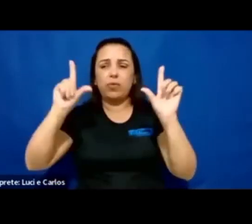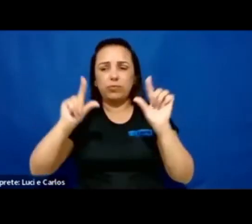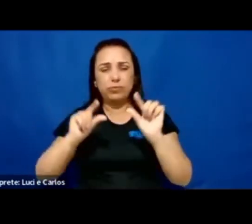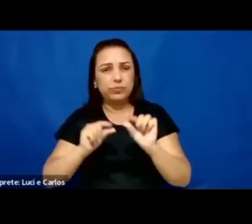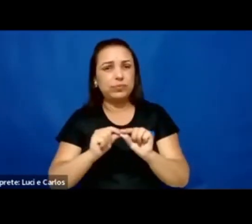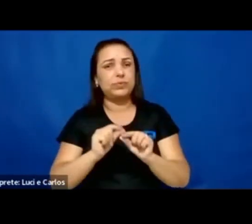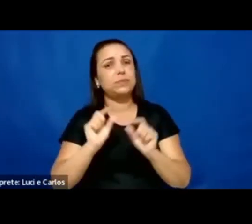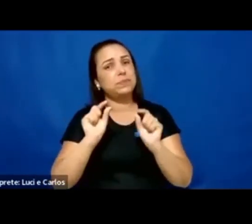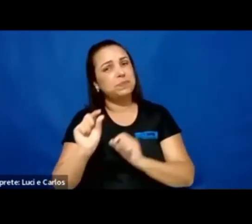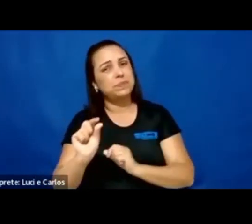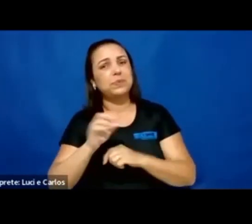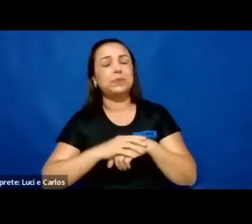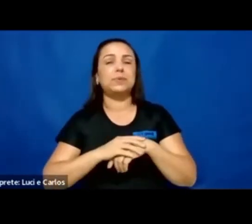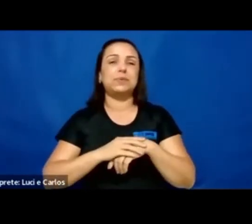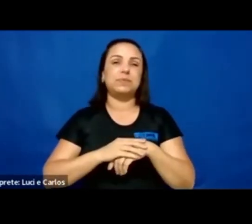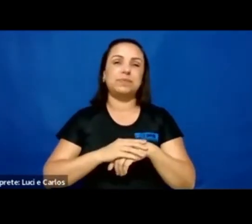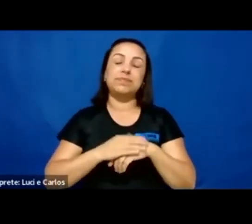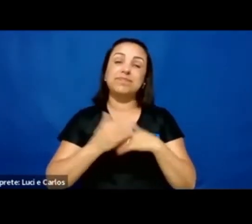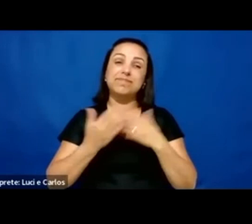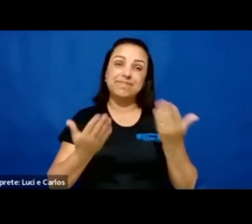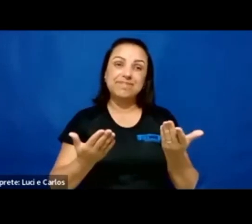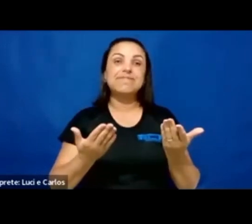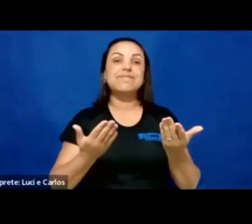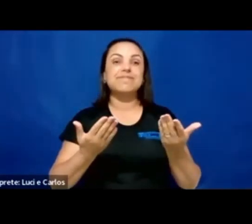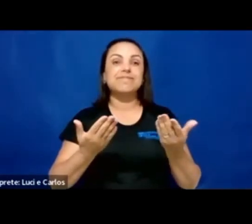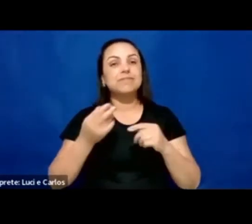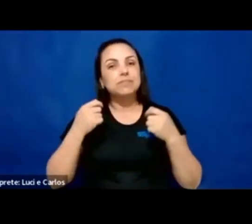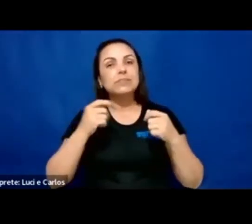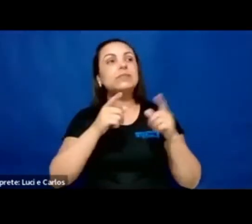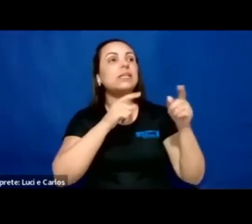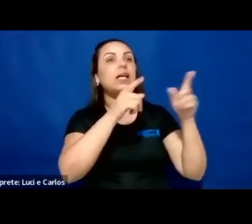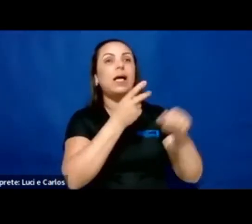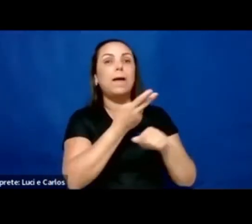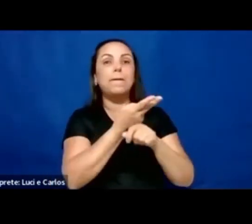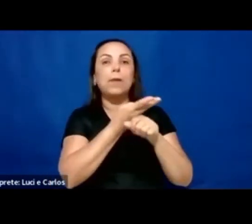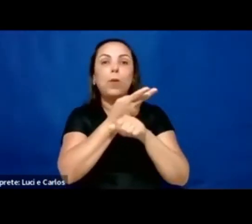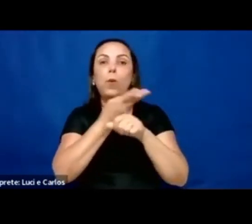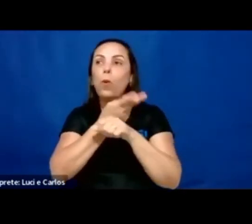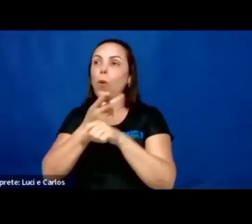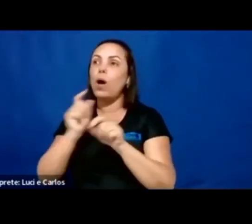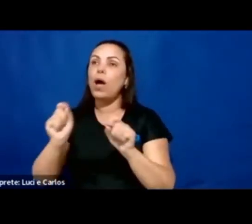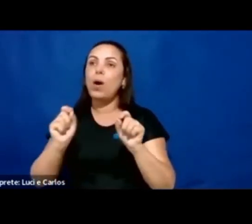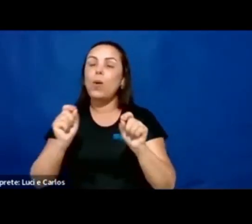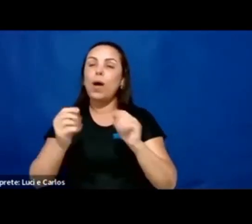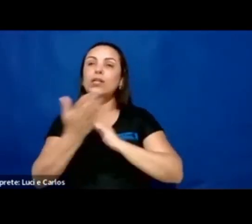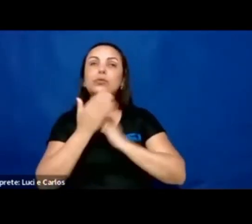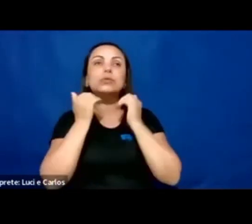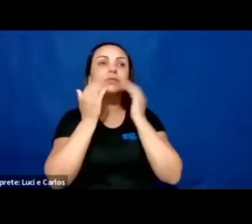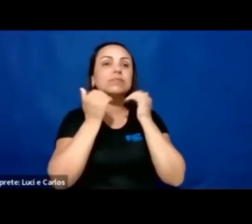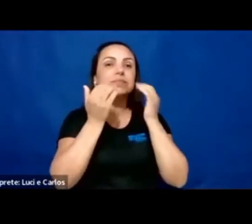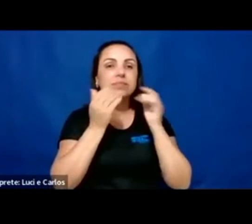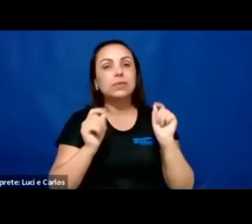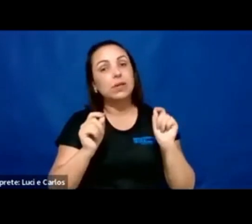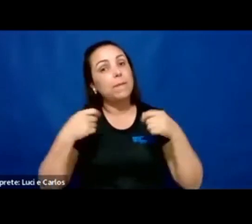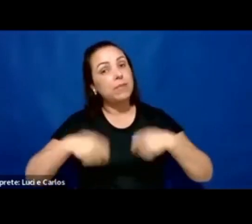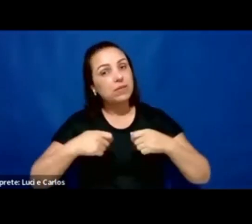vocês ficam procurando, às vezes, as coisas, achar que existe uma pílula mágica para tudo. Então, é a junção da água, é a junção